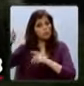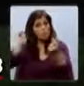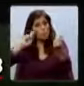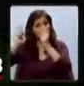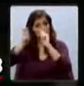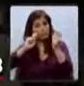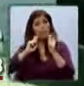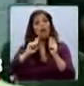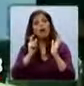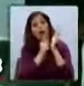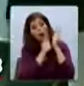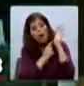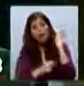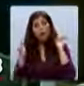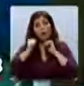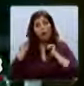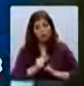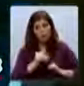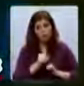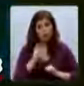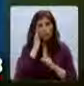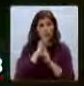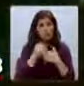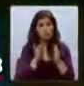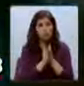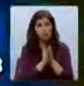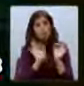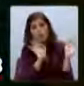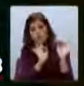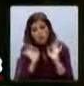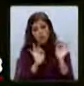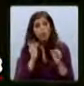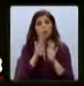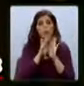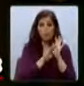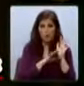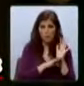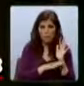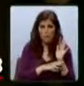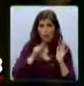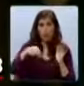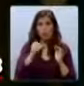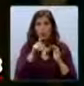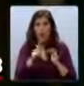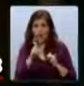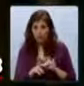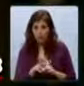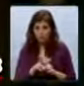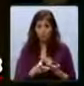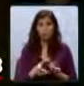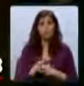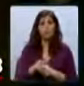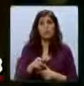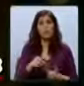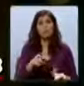os termos do acordo que deverá definir em definitivo o enquadramento do programa nuclear iraniano. O encontro começou segunda-feira